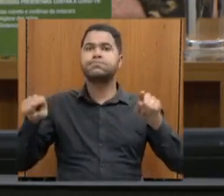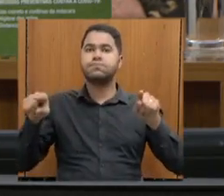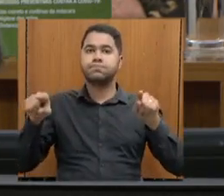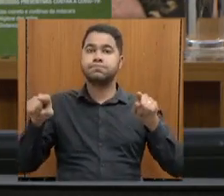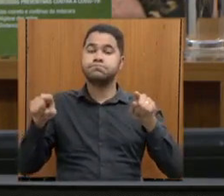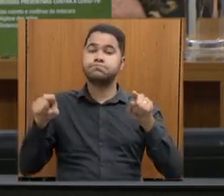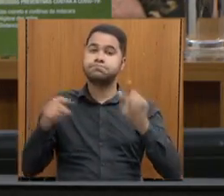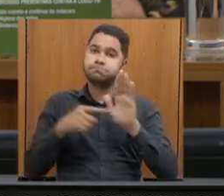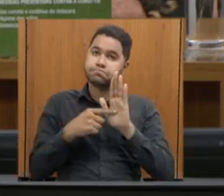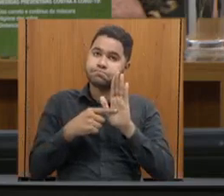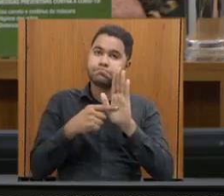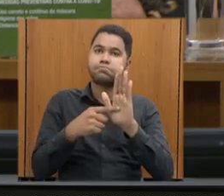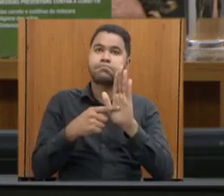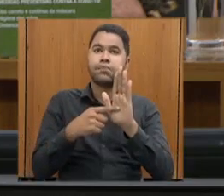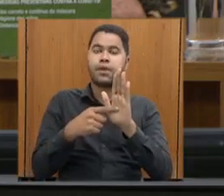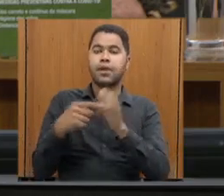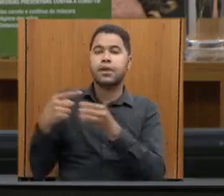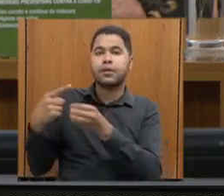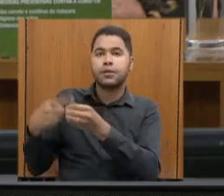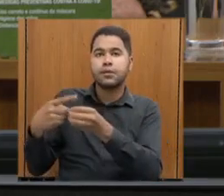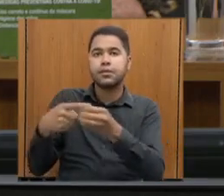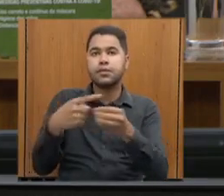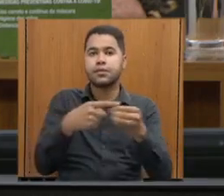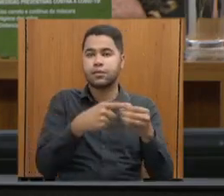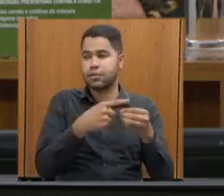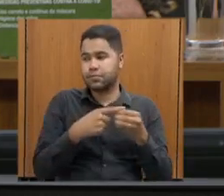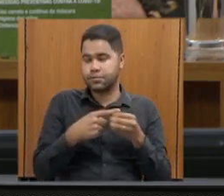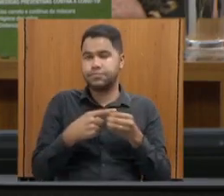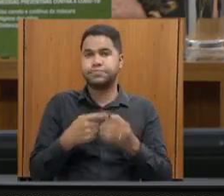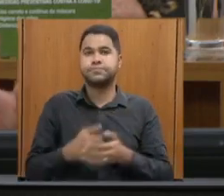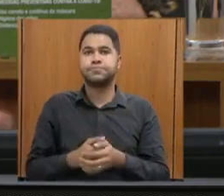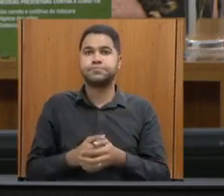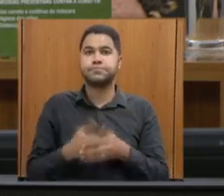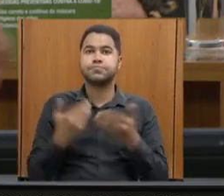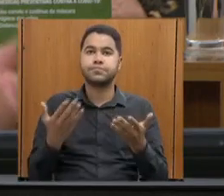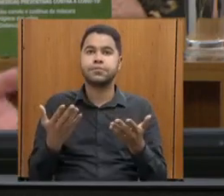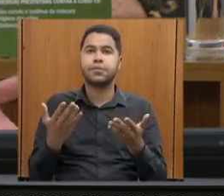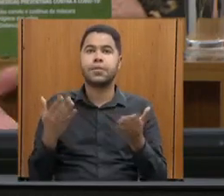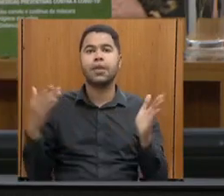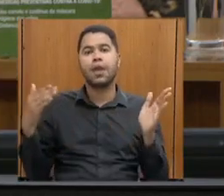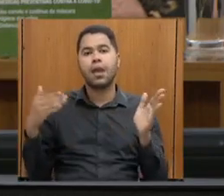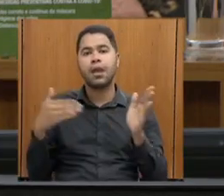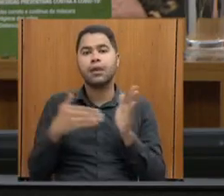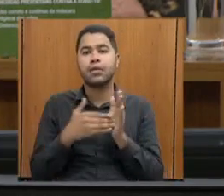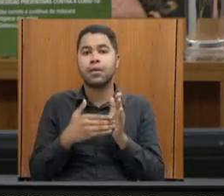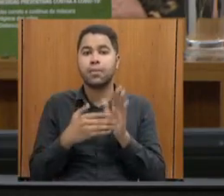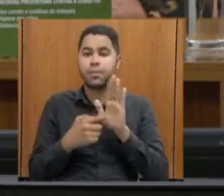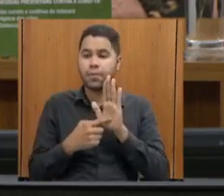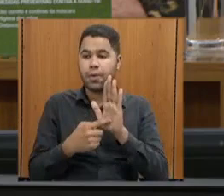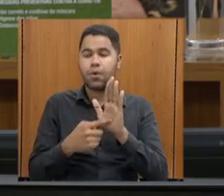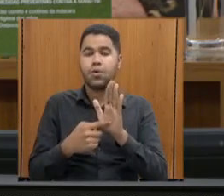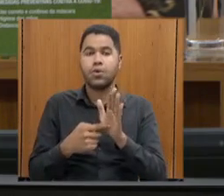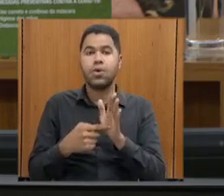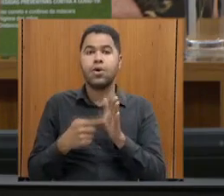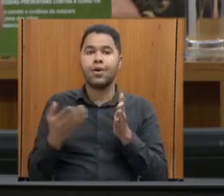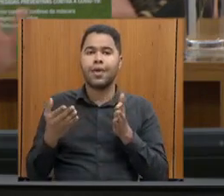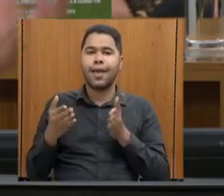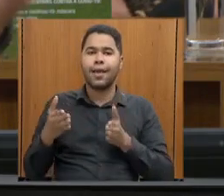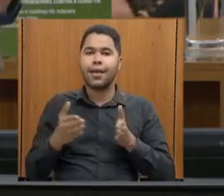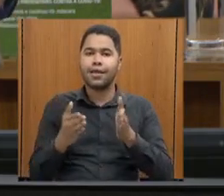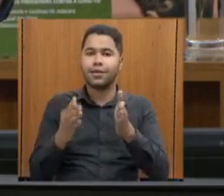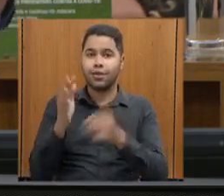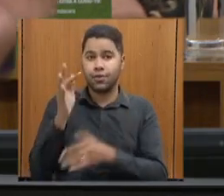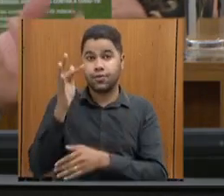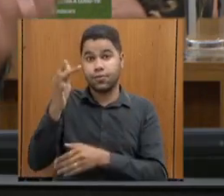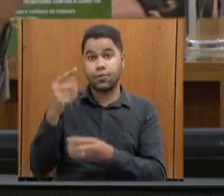que prestigia aquela cidades com menor número de DH isso aí vem até um encontro né do trilhas o futuro que